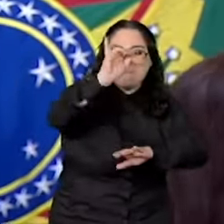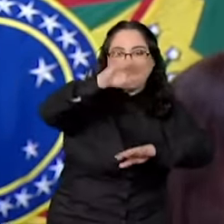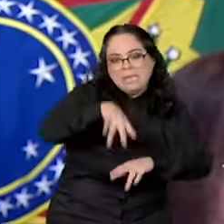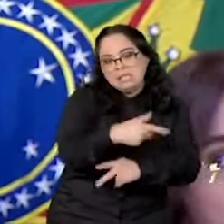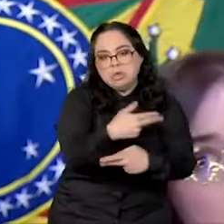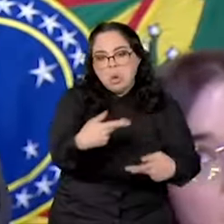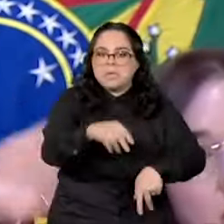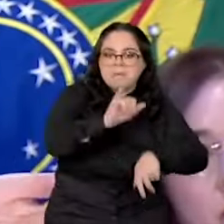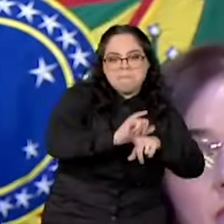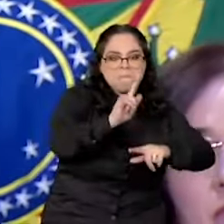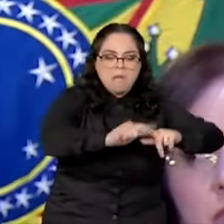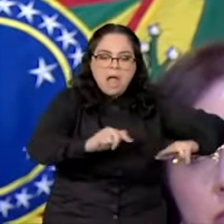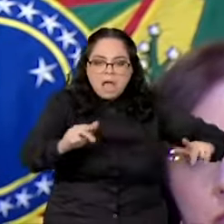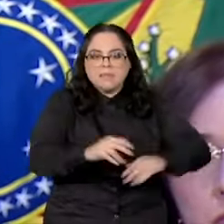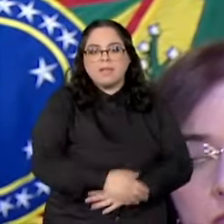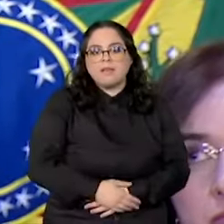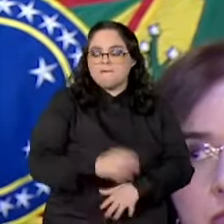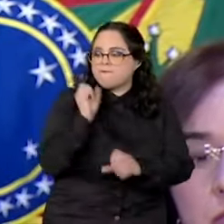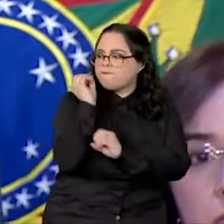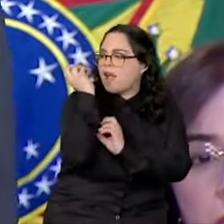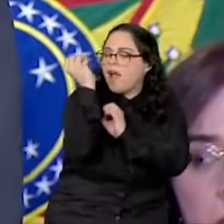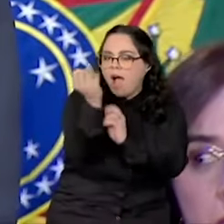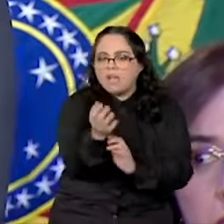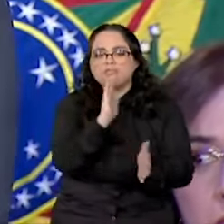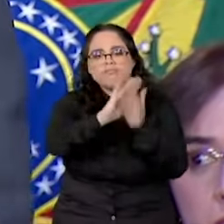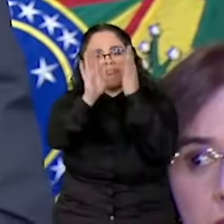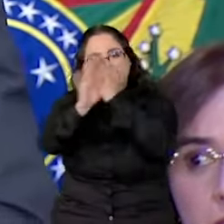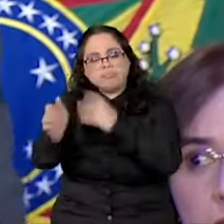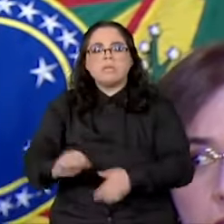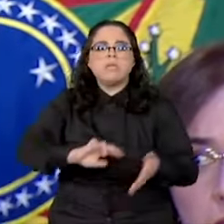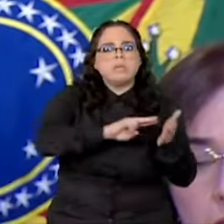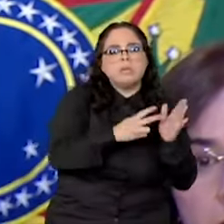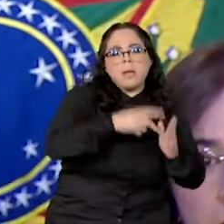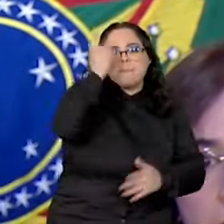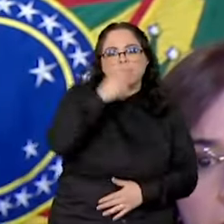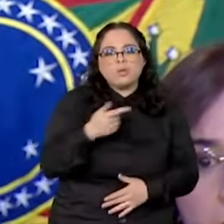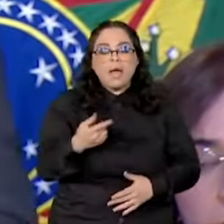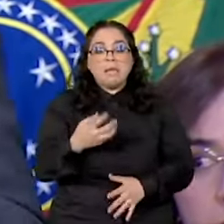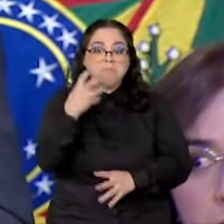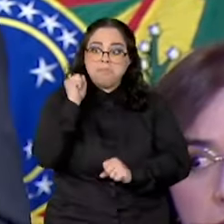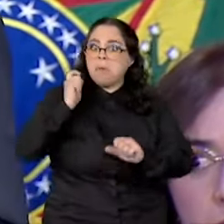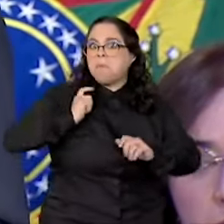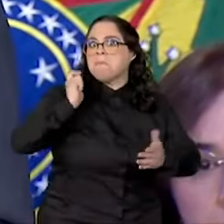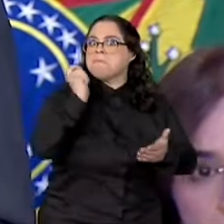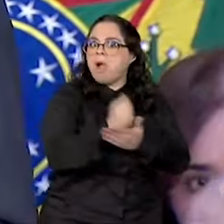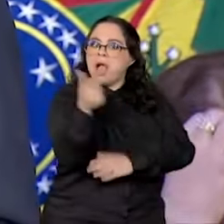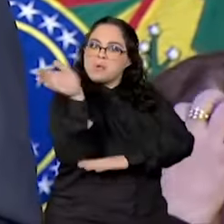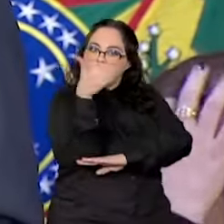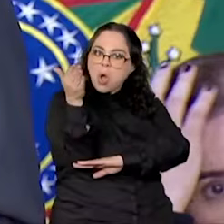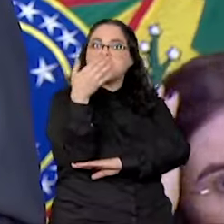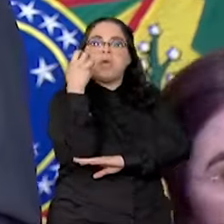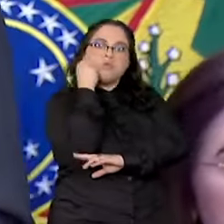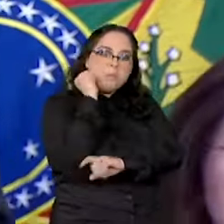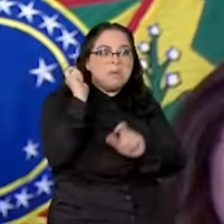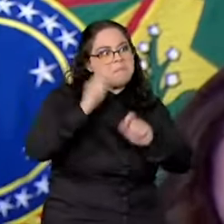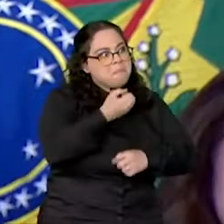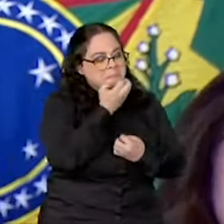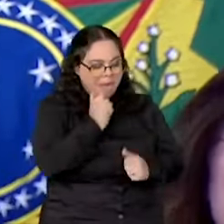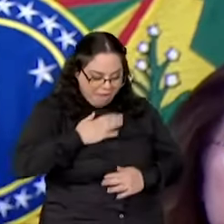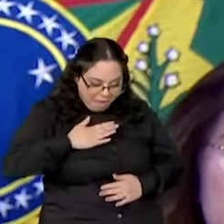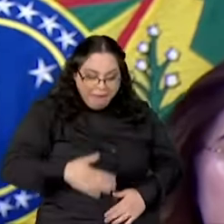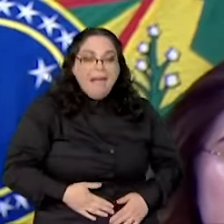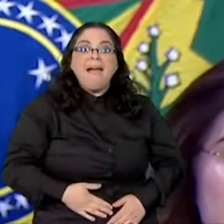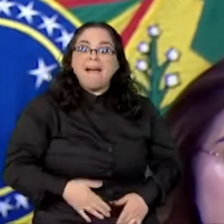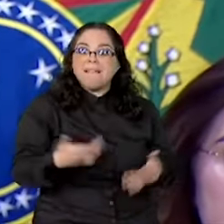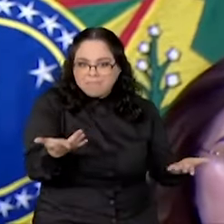materiais, significa as pessoas viajarem, significa as pessoas terem dinheiro para dormir numa pousada, num hotel. Então,